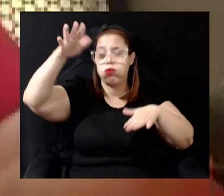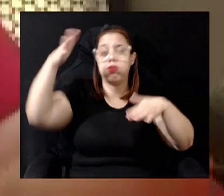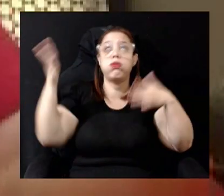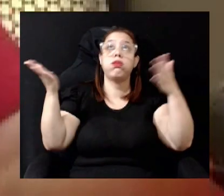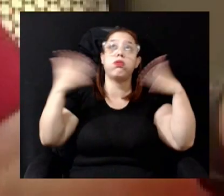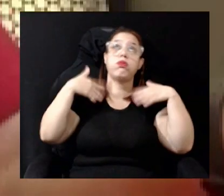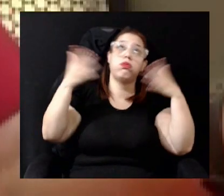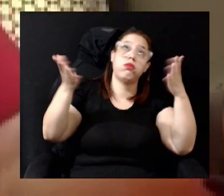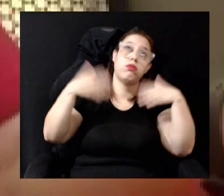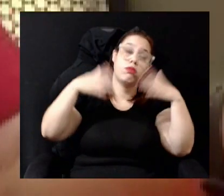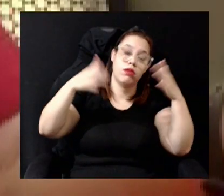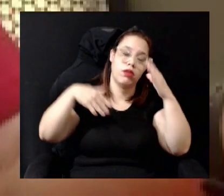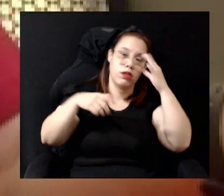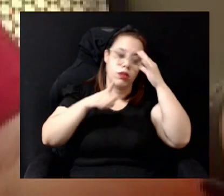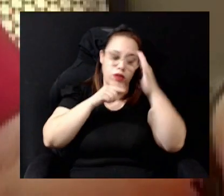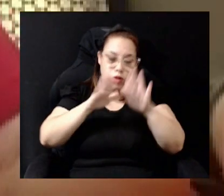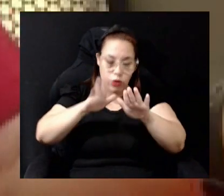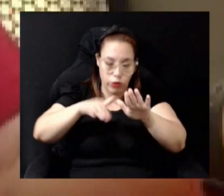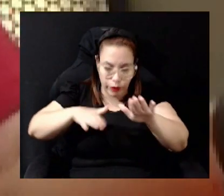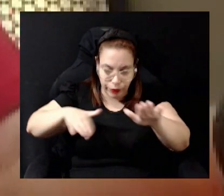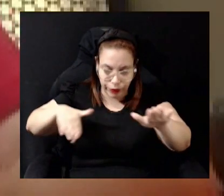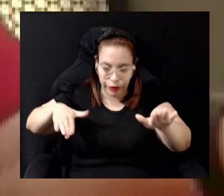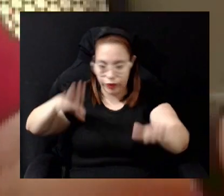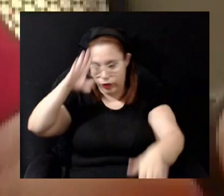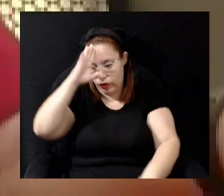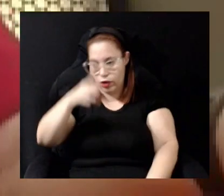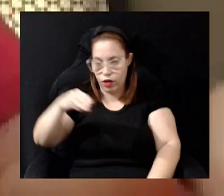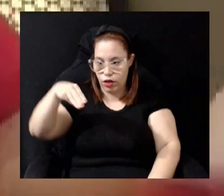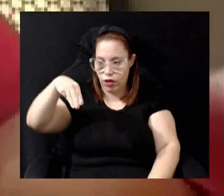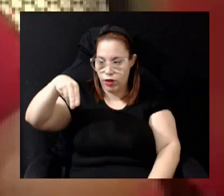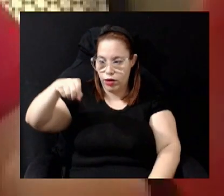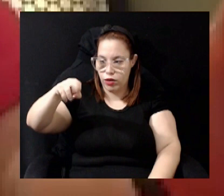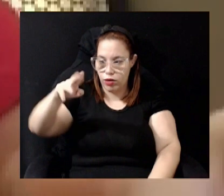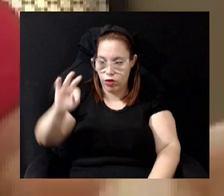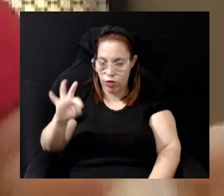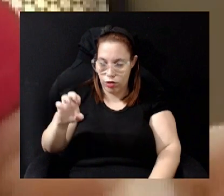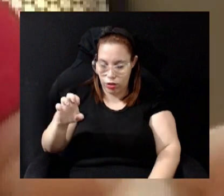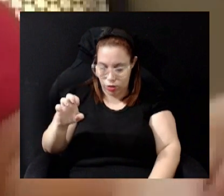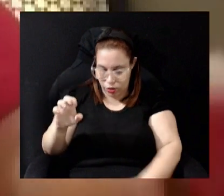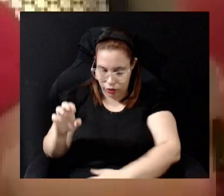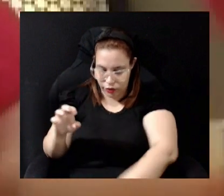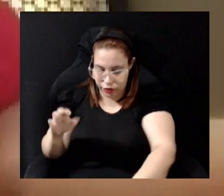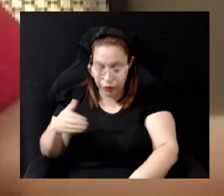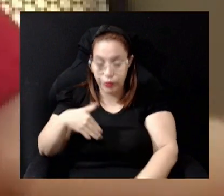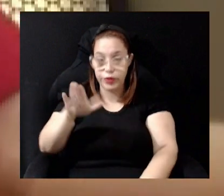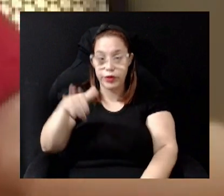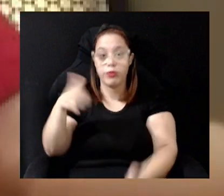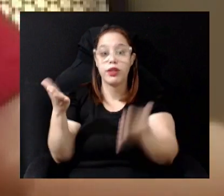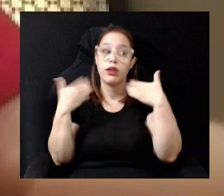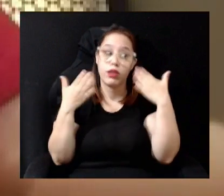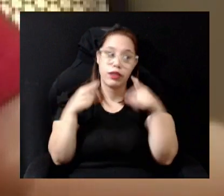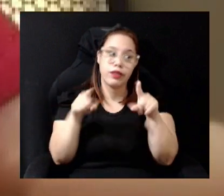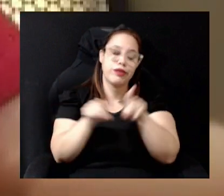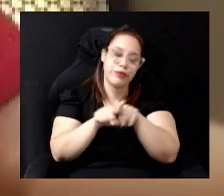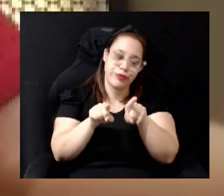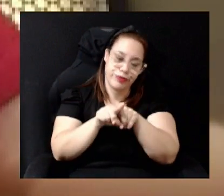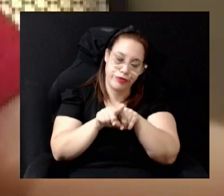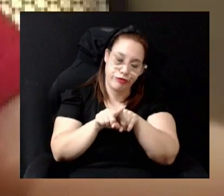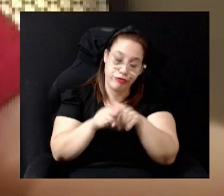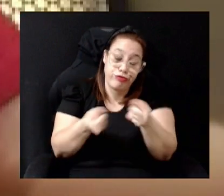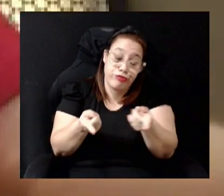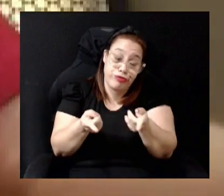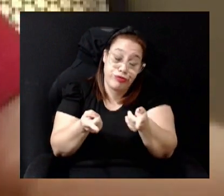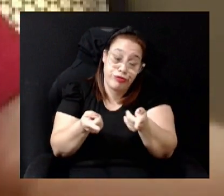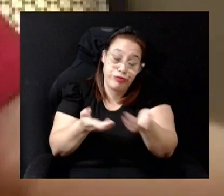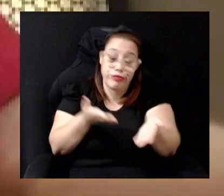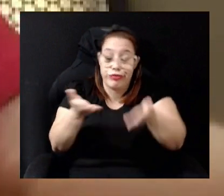águas oceânicas, especialmente no norte, né, no Atlântico, cada vez mais quentes também. Como a região já é propícia para a